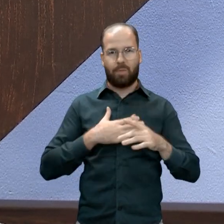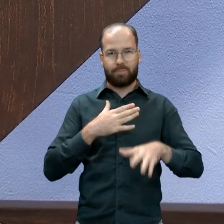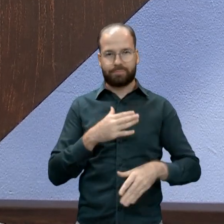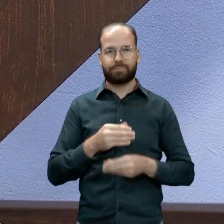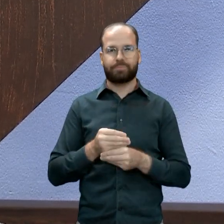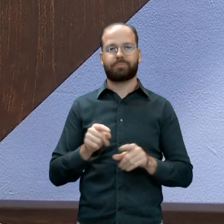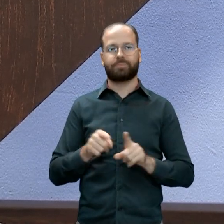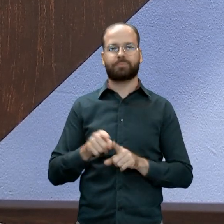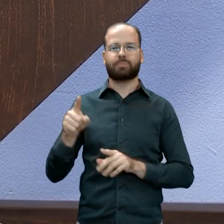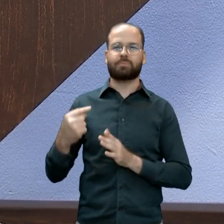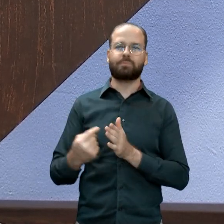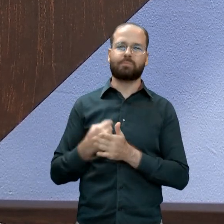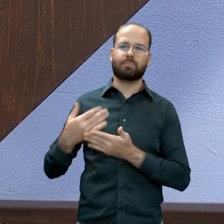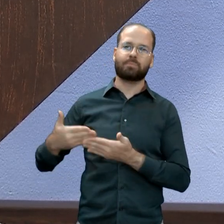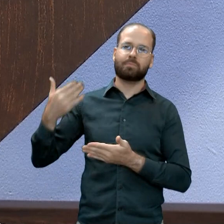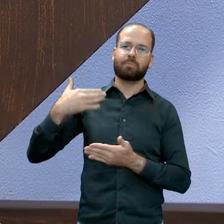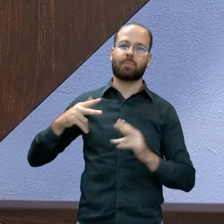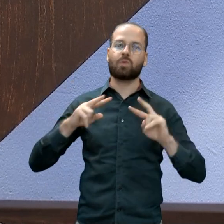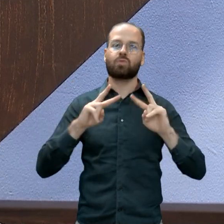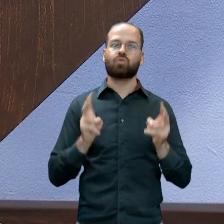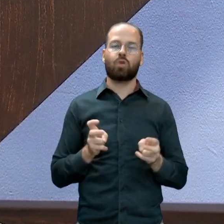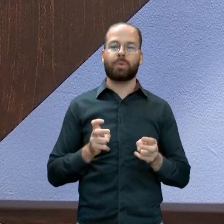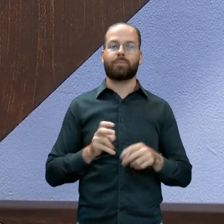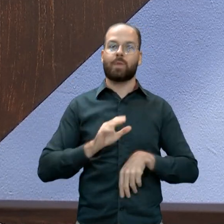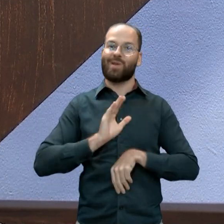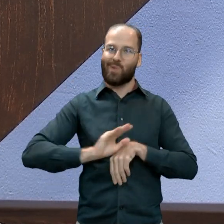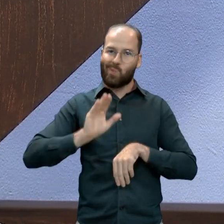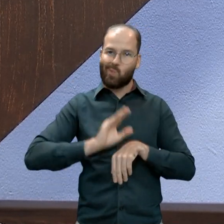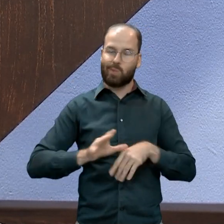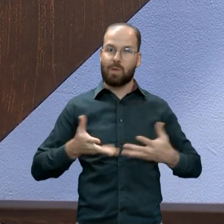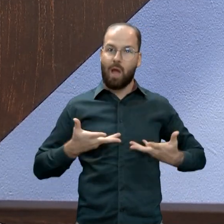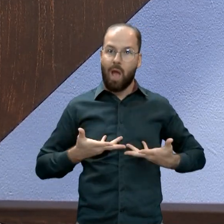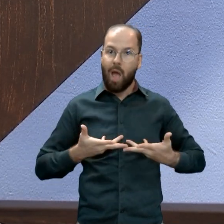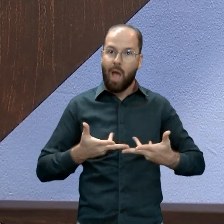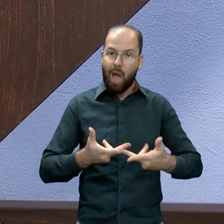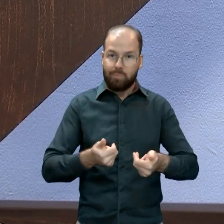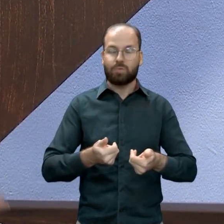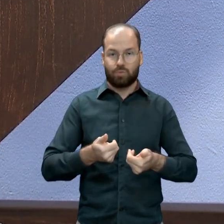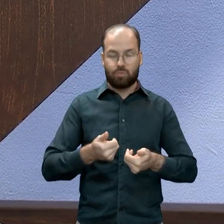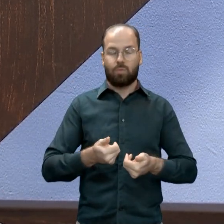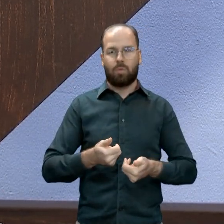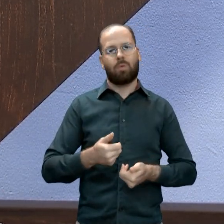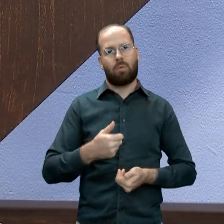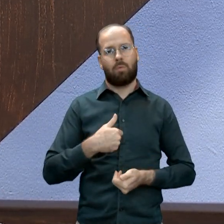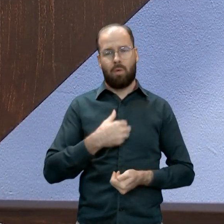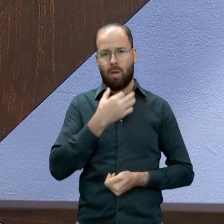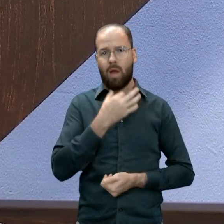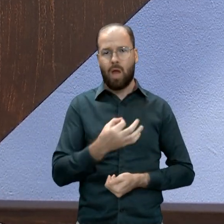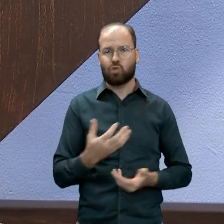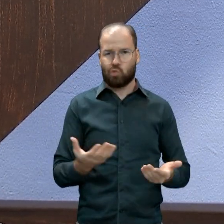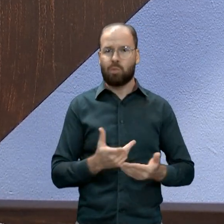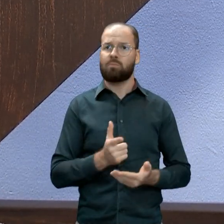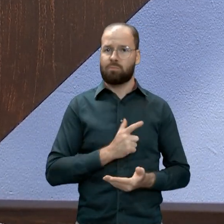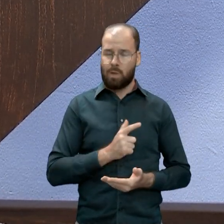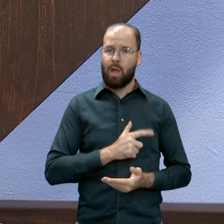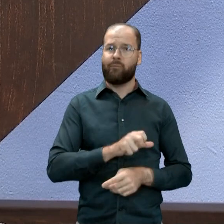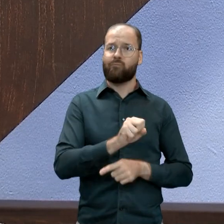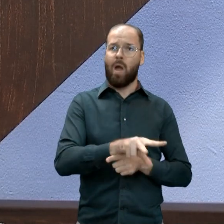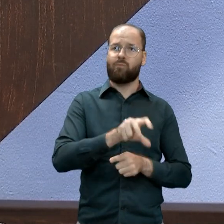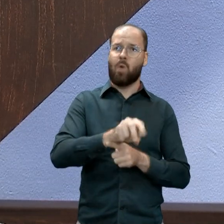pergunta anterior sobre a capacitação, eu acho que nós estamos nesse momento, né? Nós temos tanta oferta hoje no mercado de